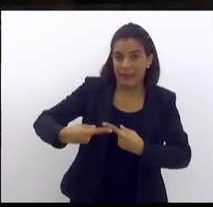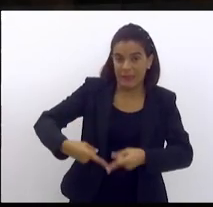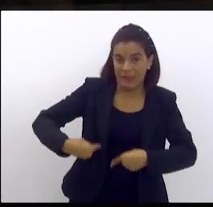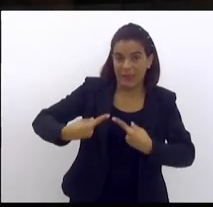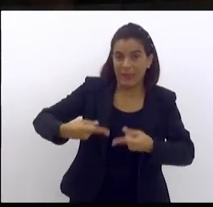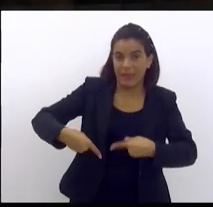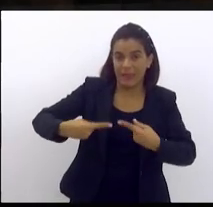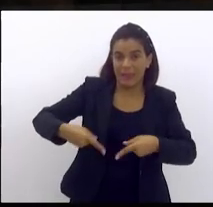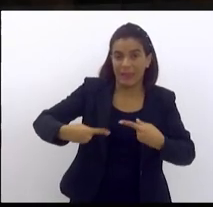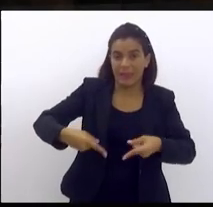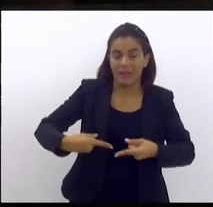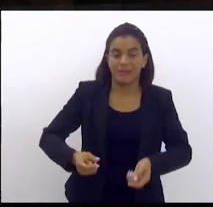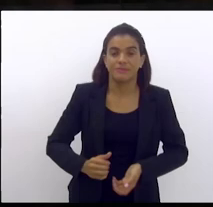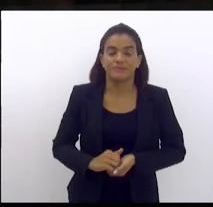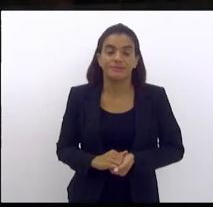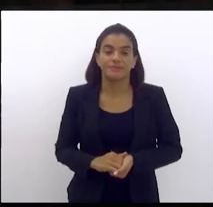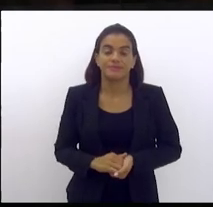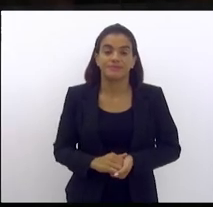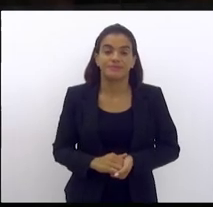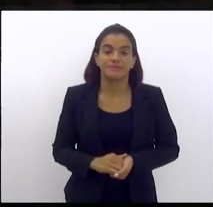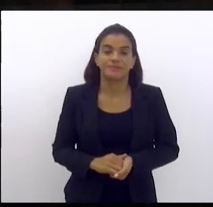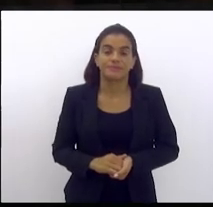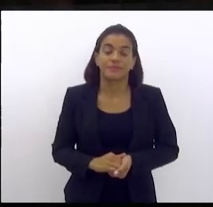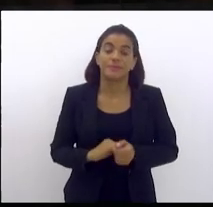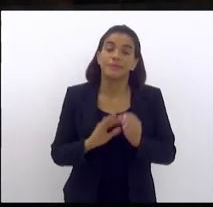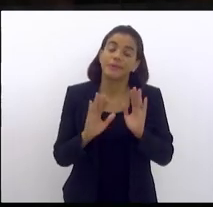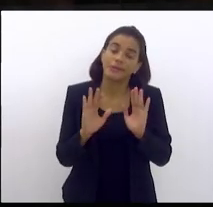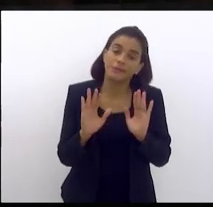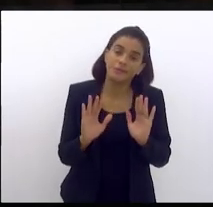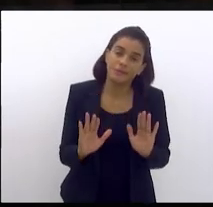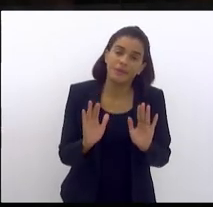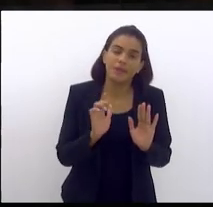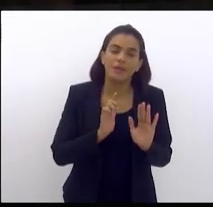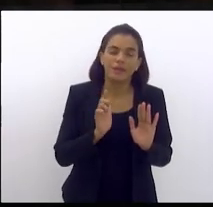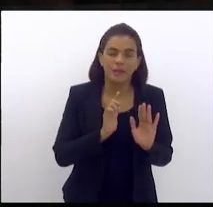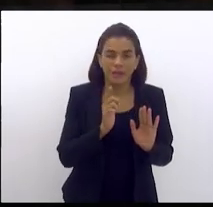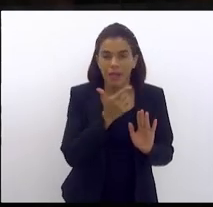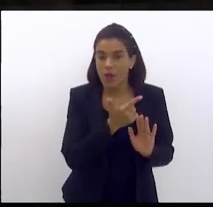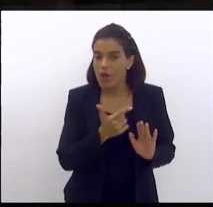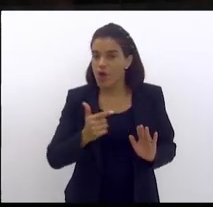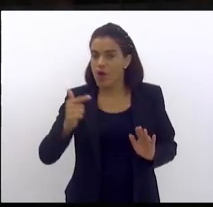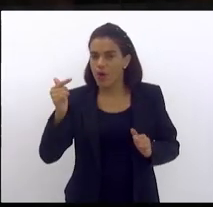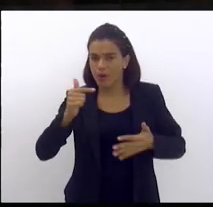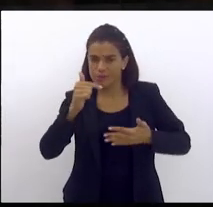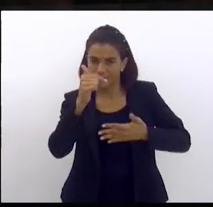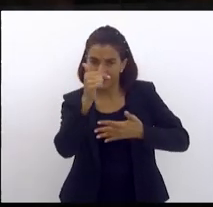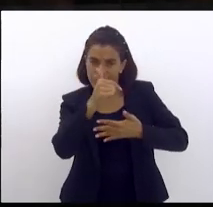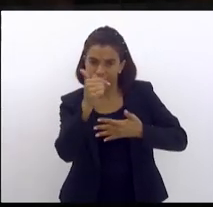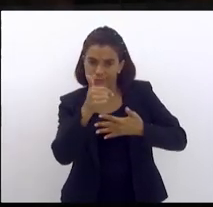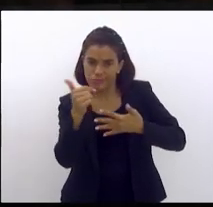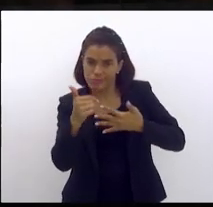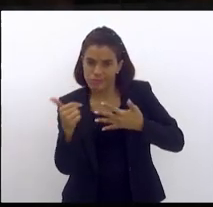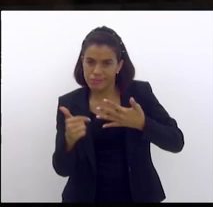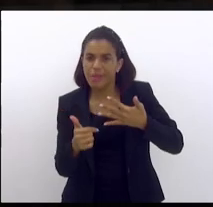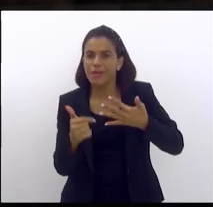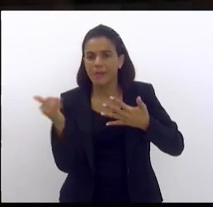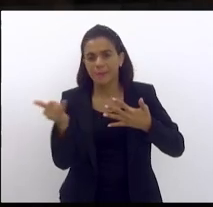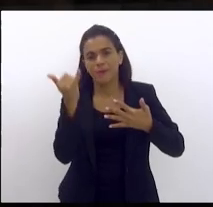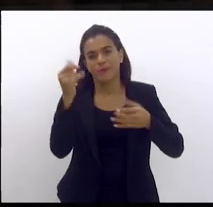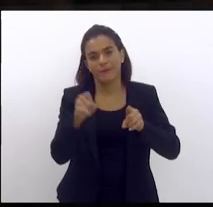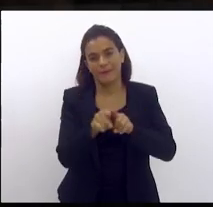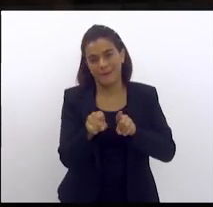anos bom mas de qualquer forma tem outros ingredientes numa reforma tributária